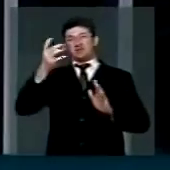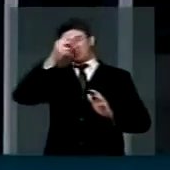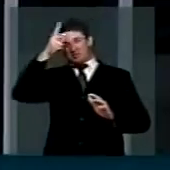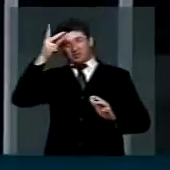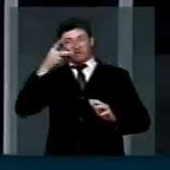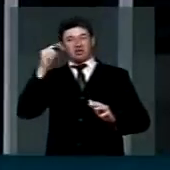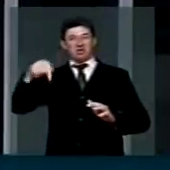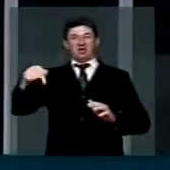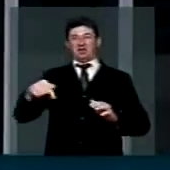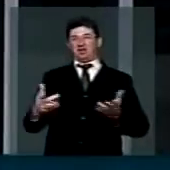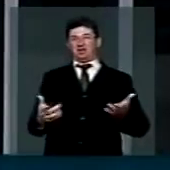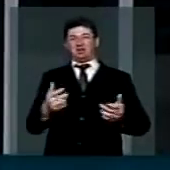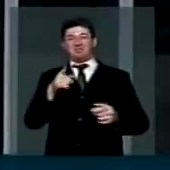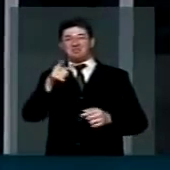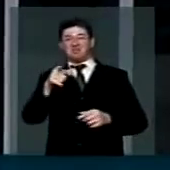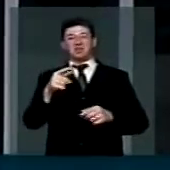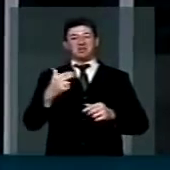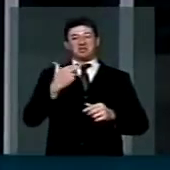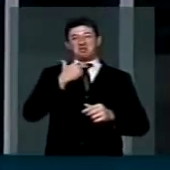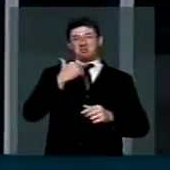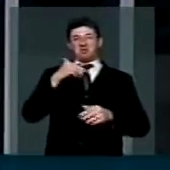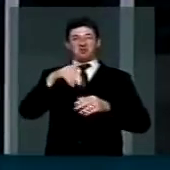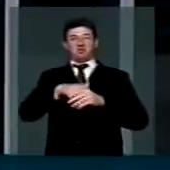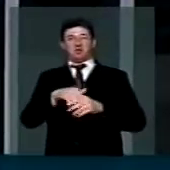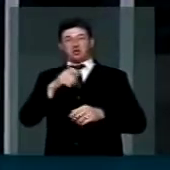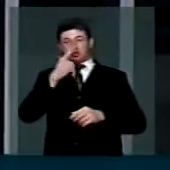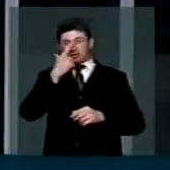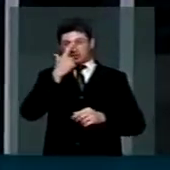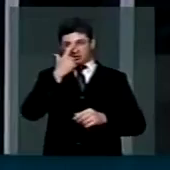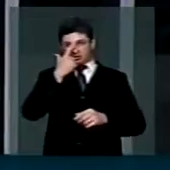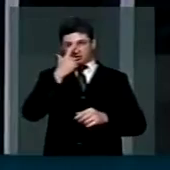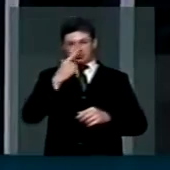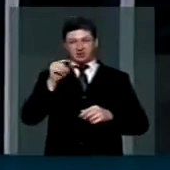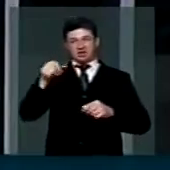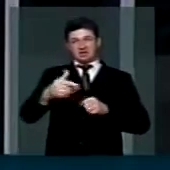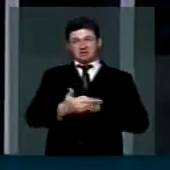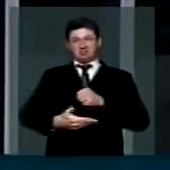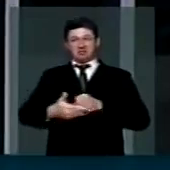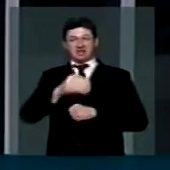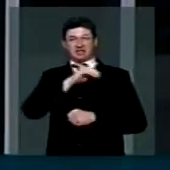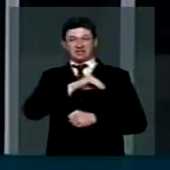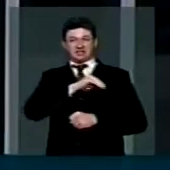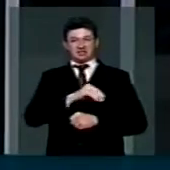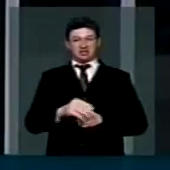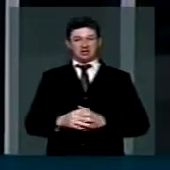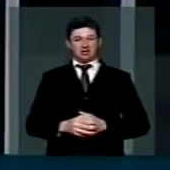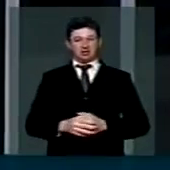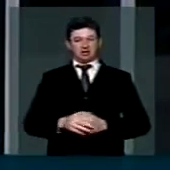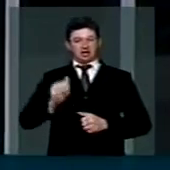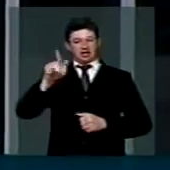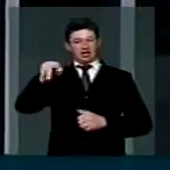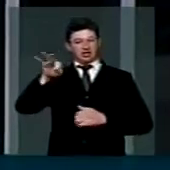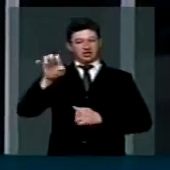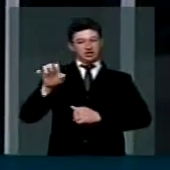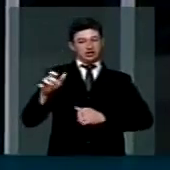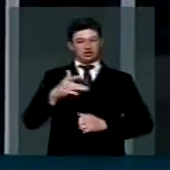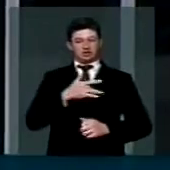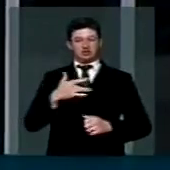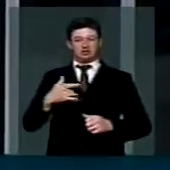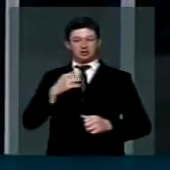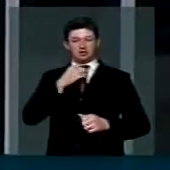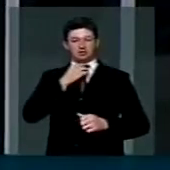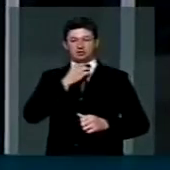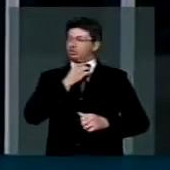dizer, olha, vocês não vão nem poder votar esse piso salarial de agentes comunitários